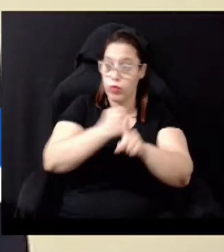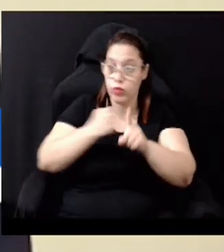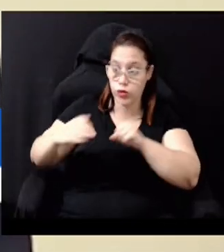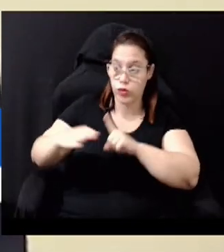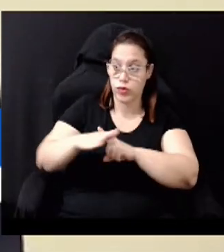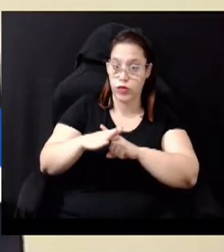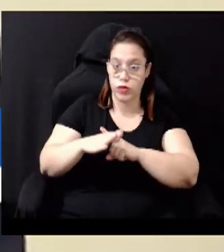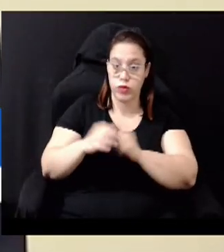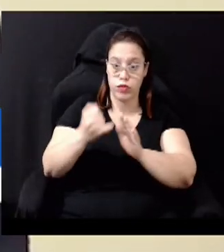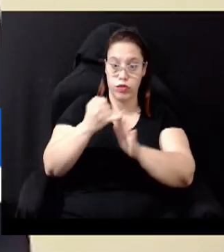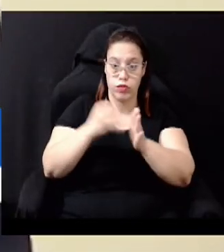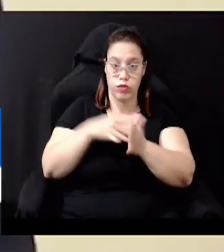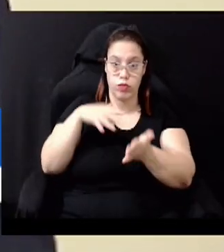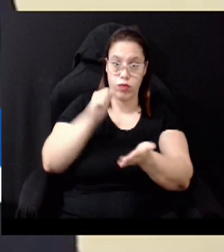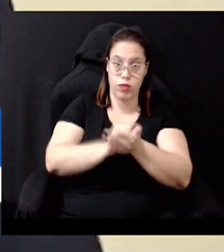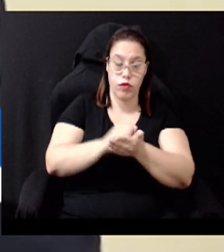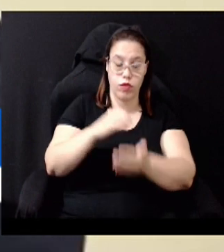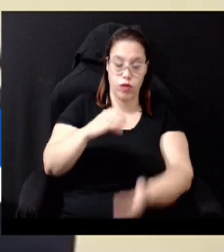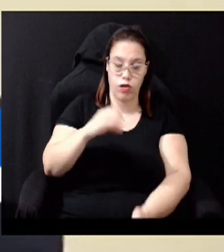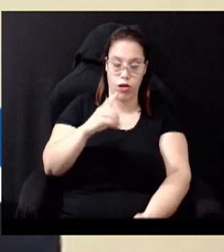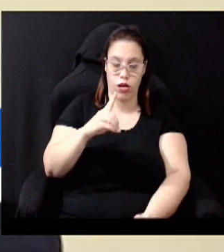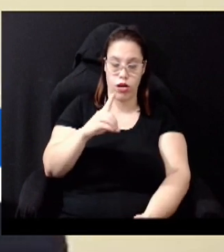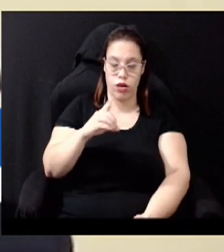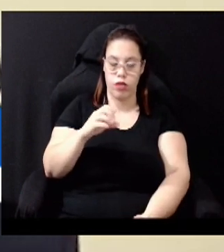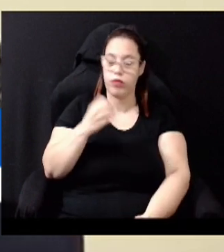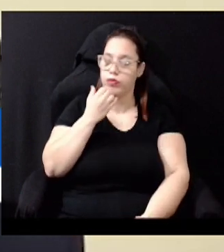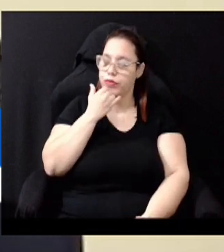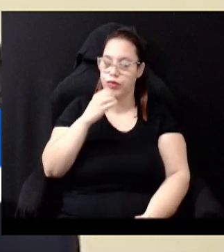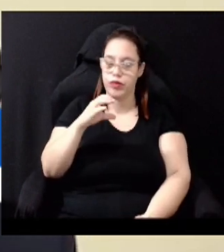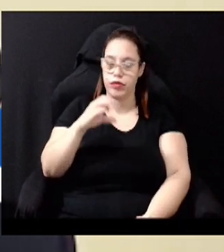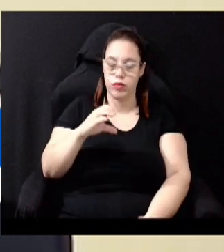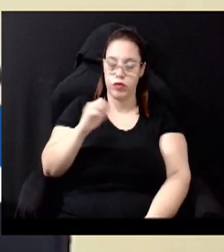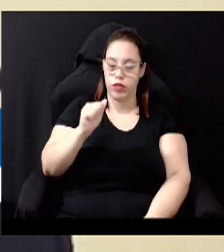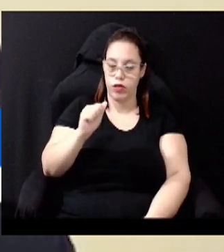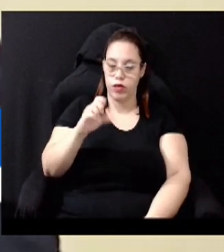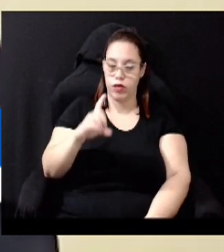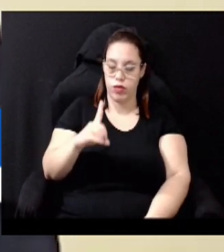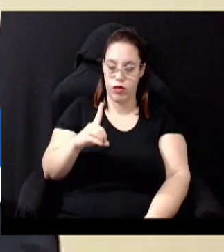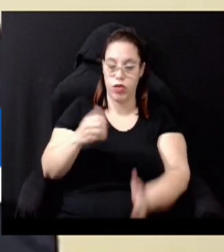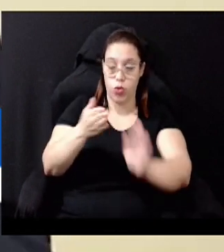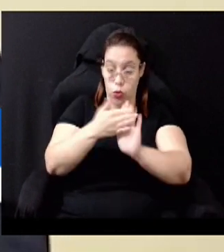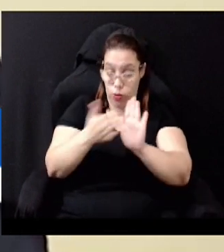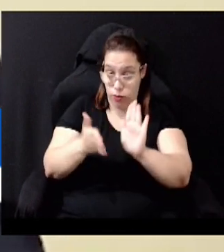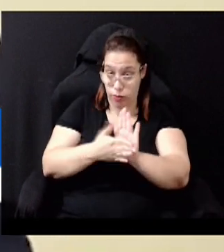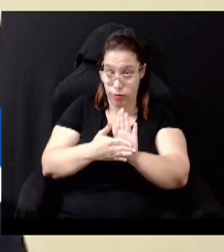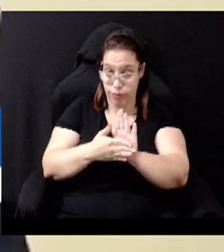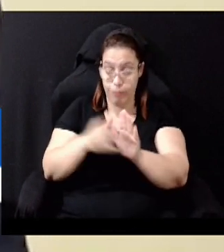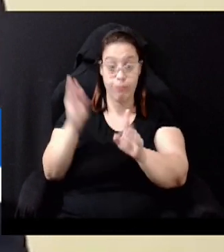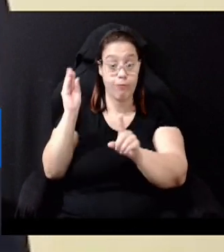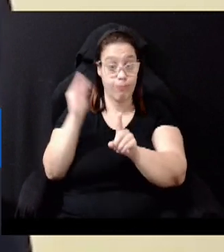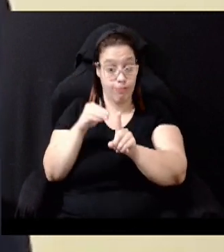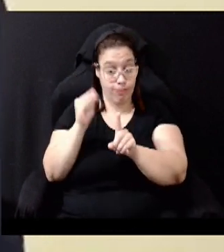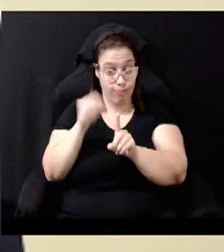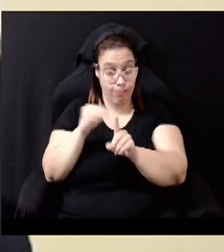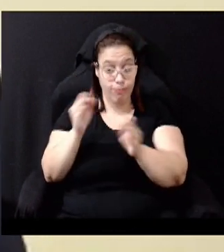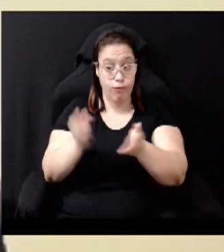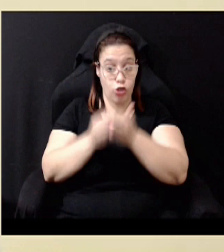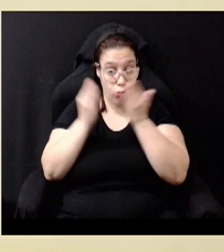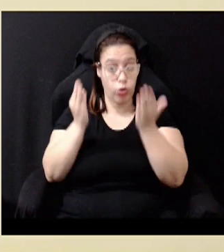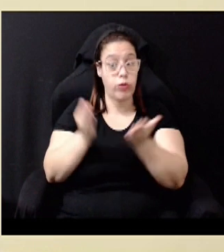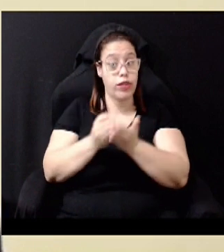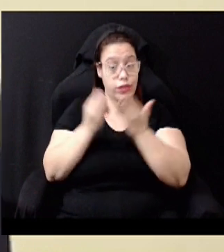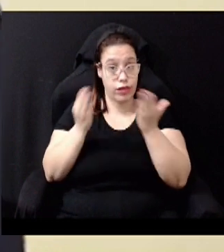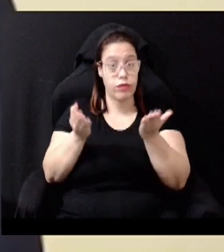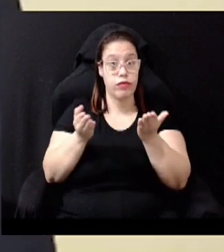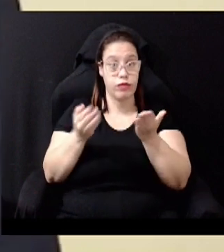cadastrada no CAD único, né, e ser realmente comprovada que está numa situação de pobreza. A